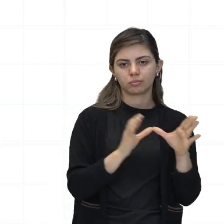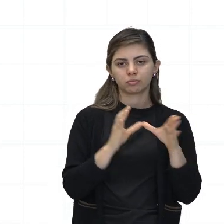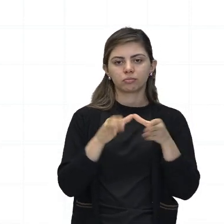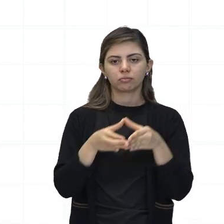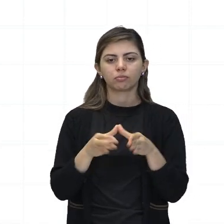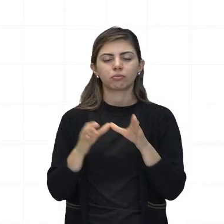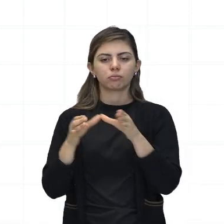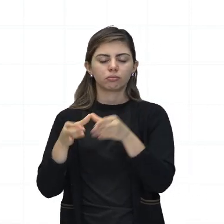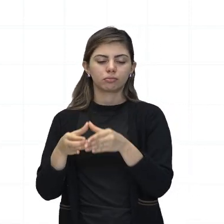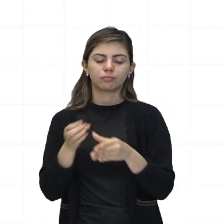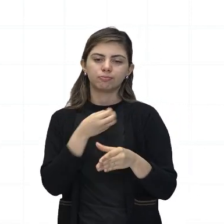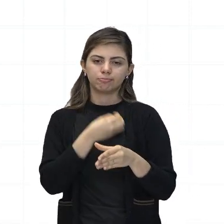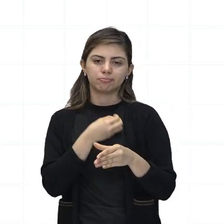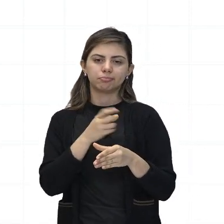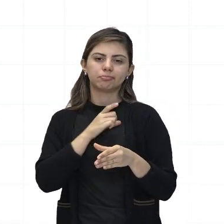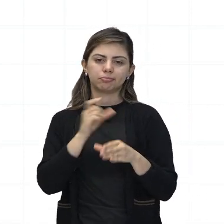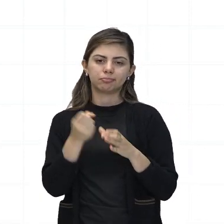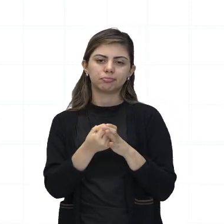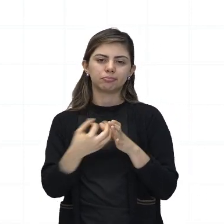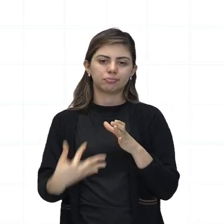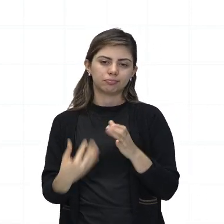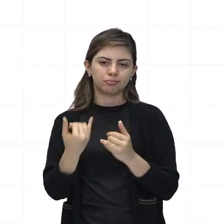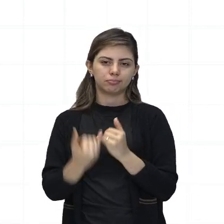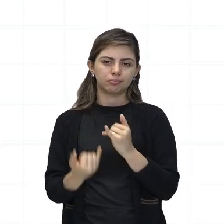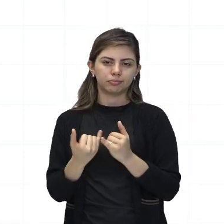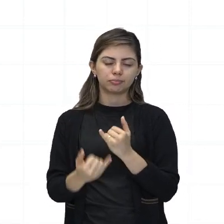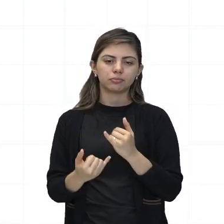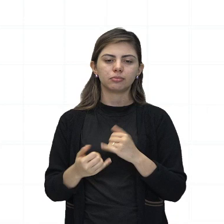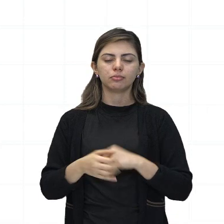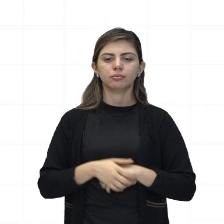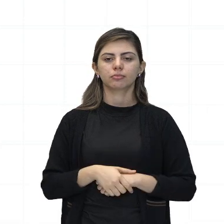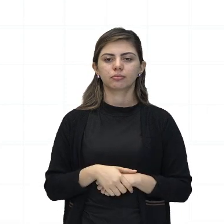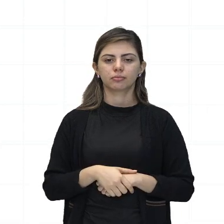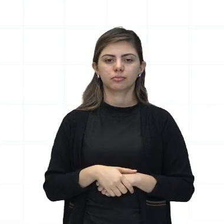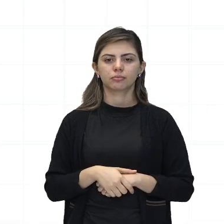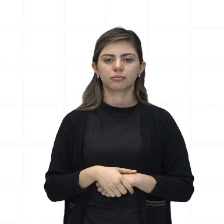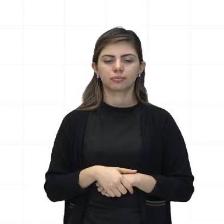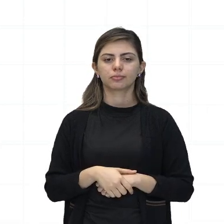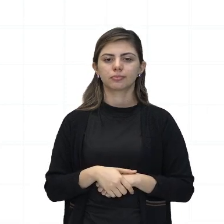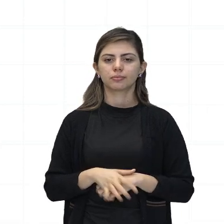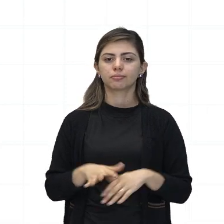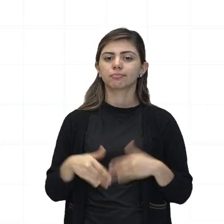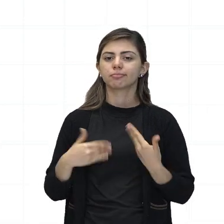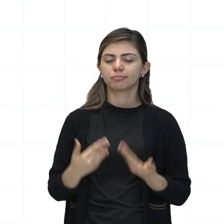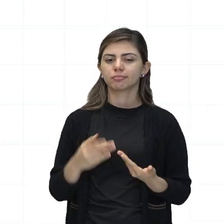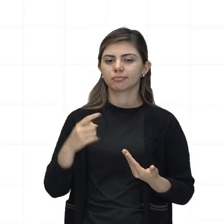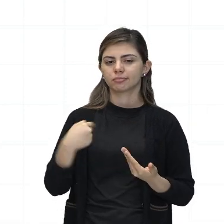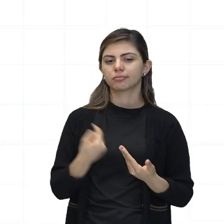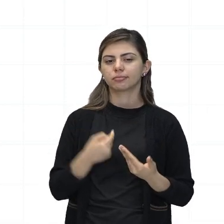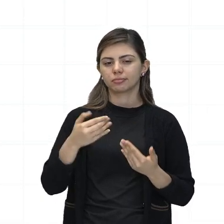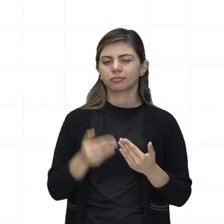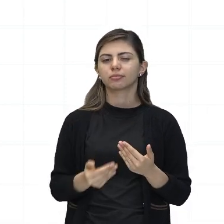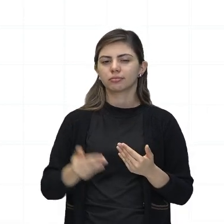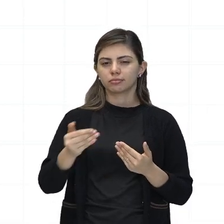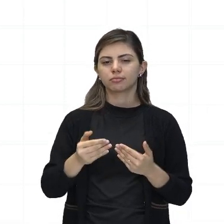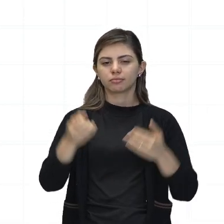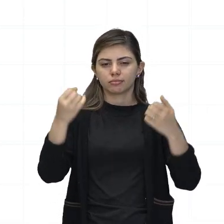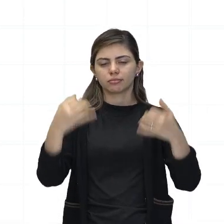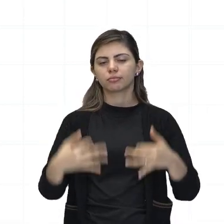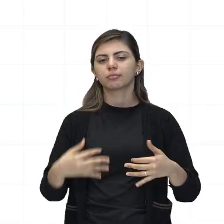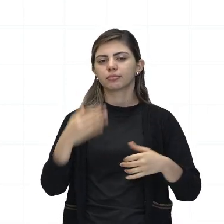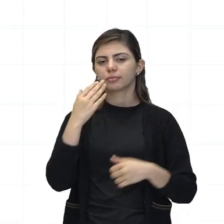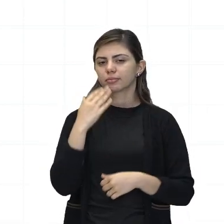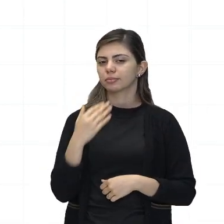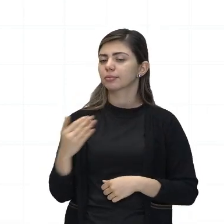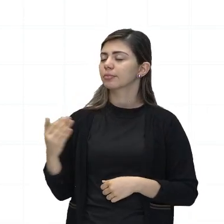seres vivos que possuem características parecidas, tá? E como nós vamos ver no melhor detalhamento aí